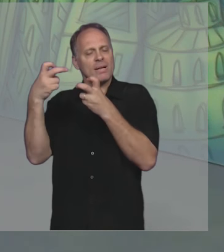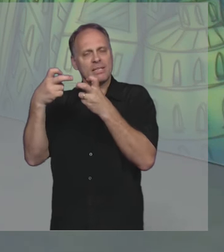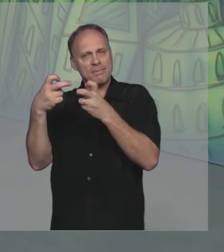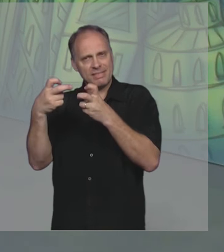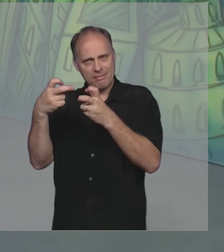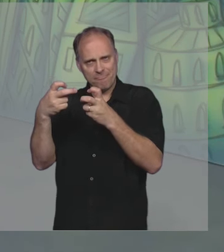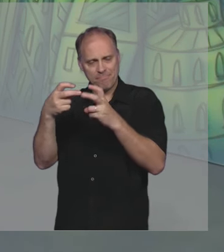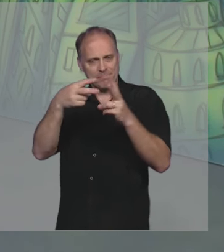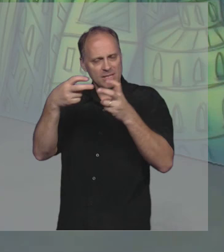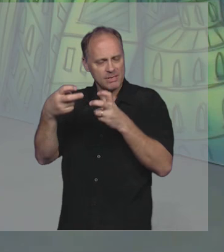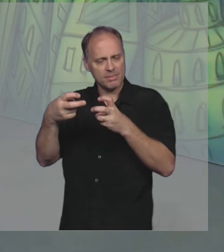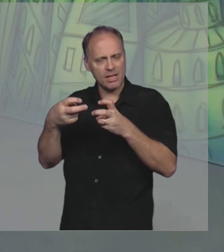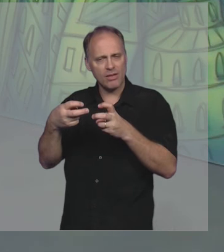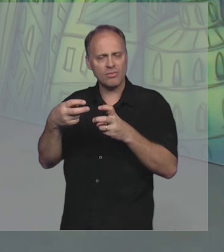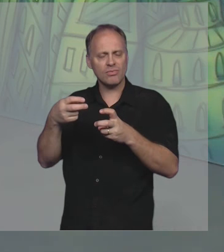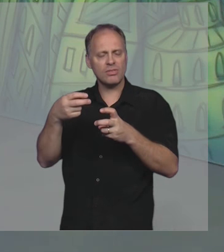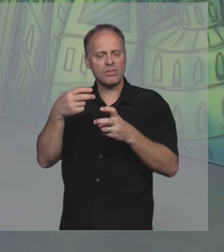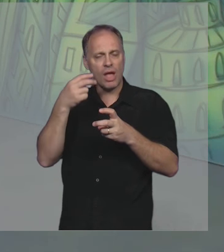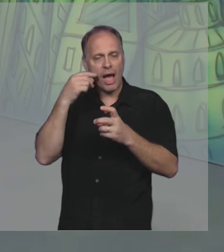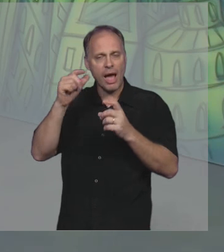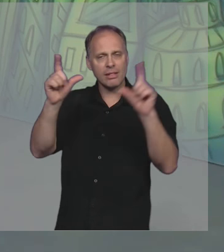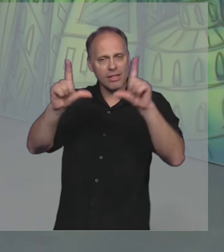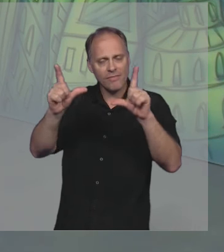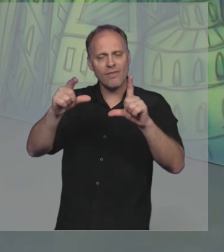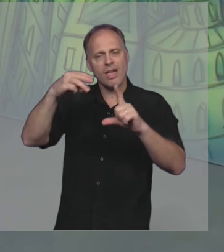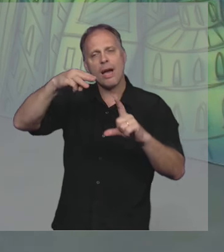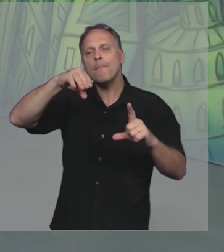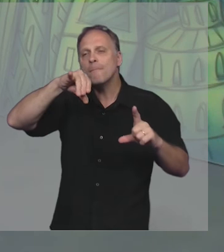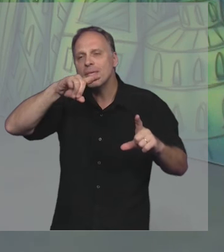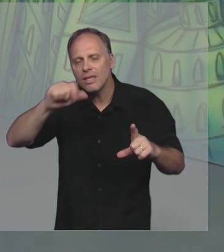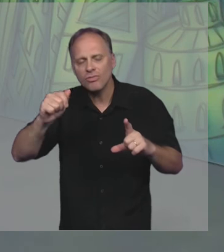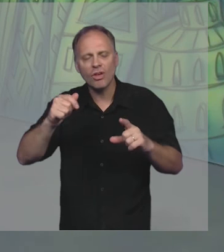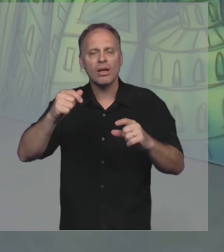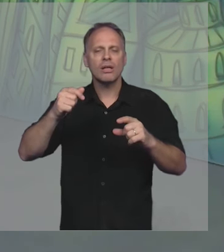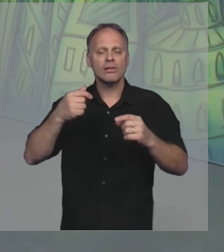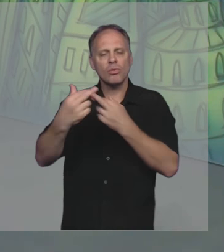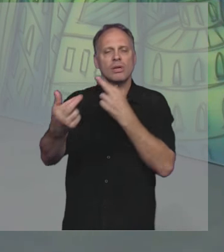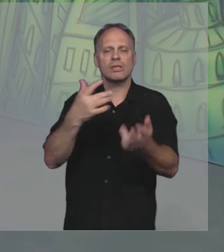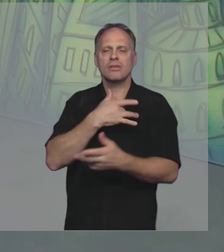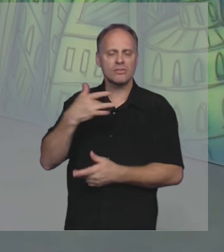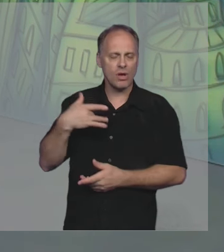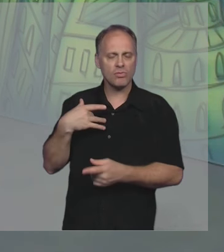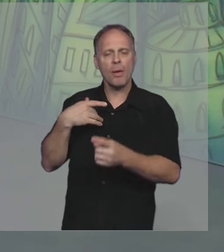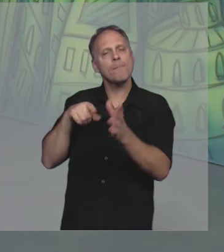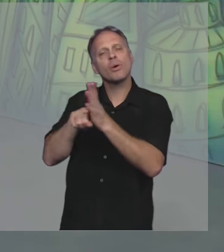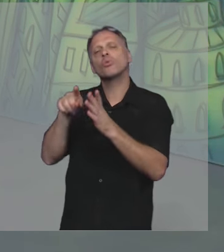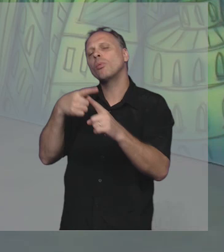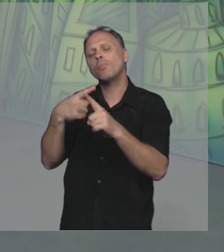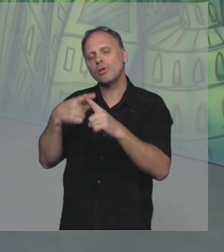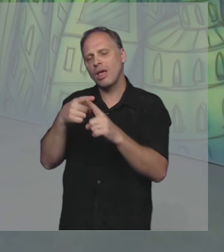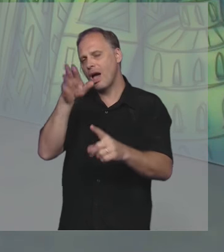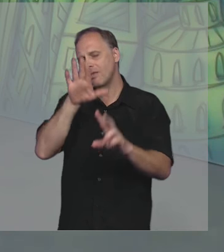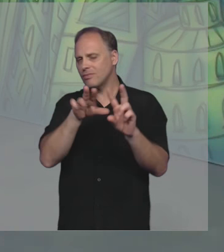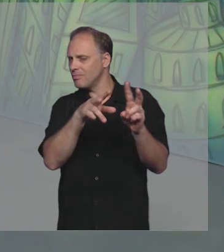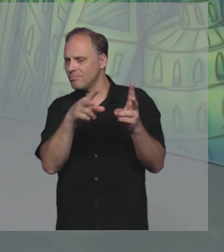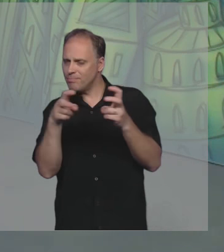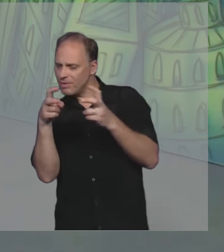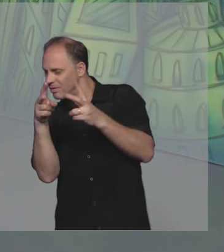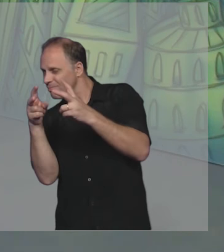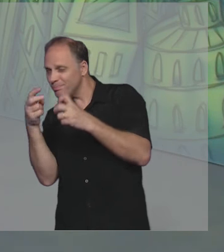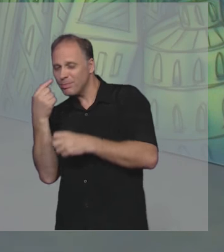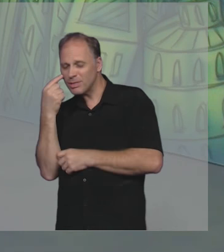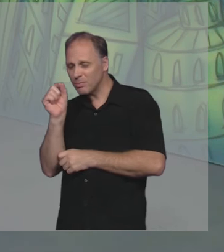né, da cobertura da mídia em relação à saúde? Eu lhe digo assim porque às vezes eu percebo que